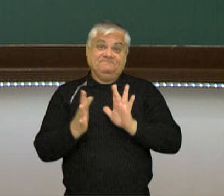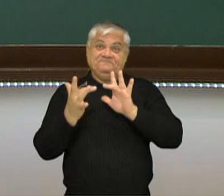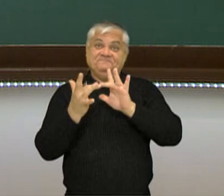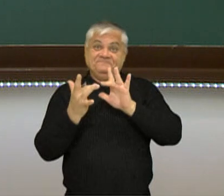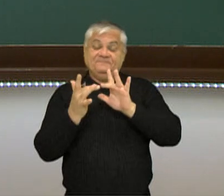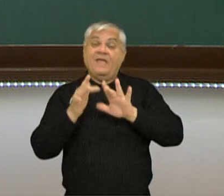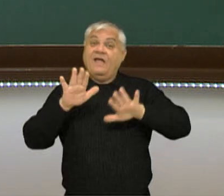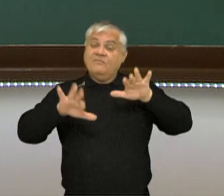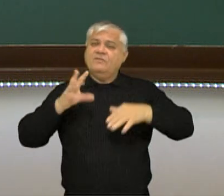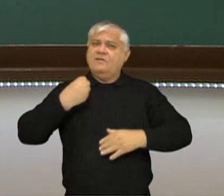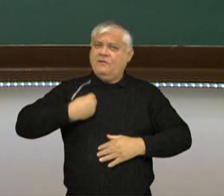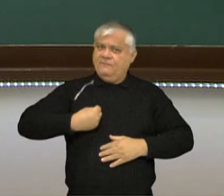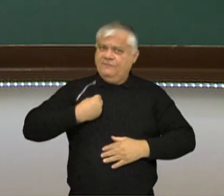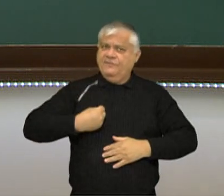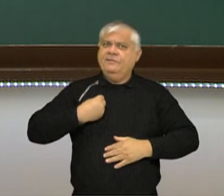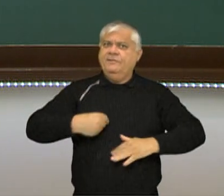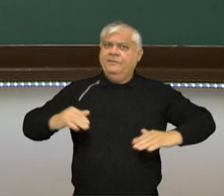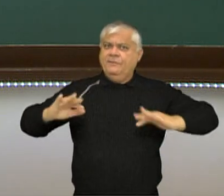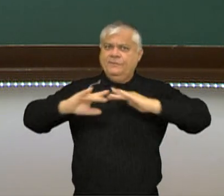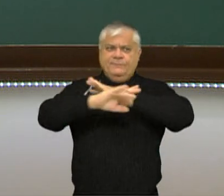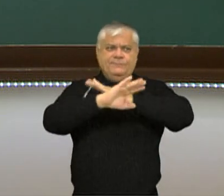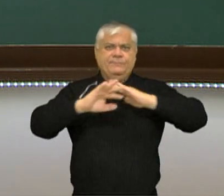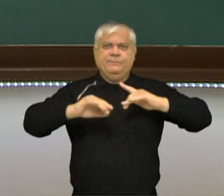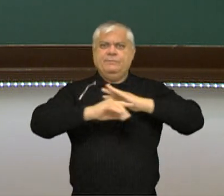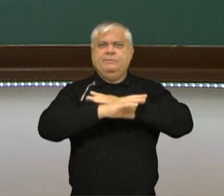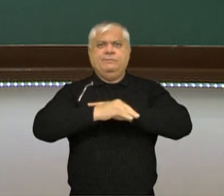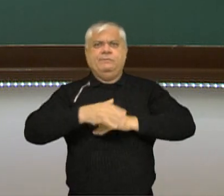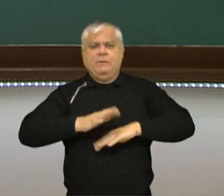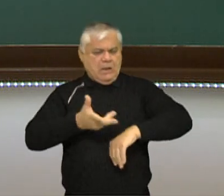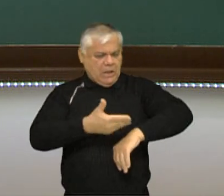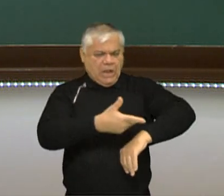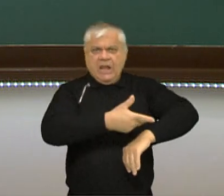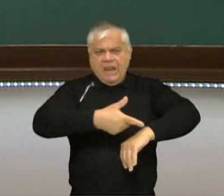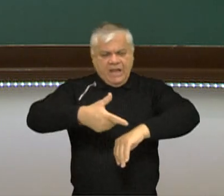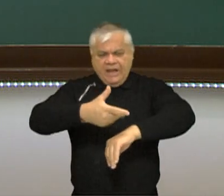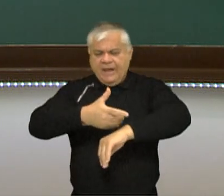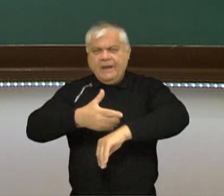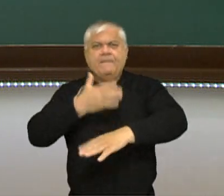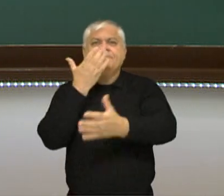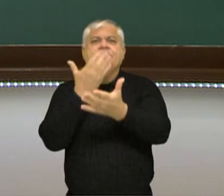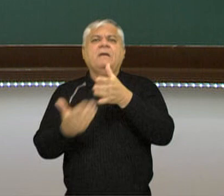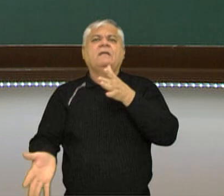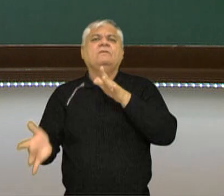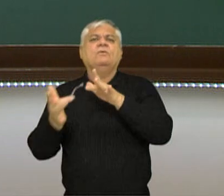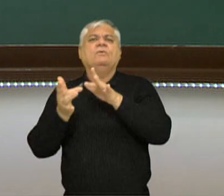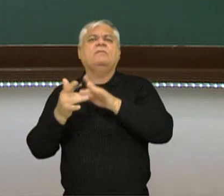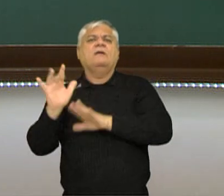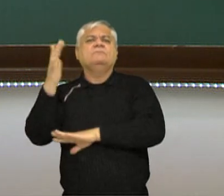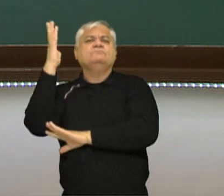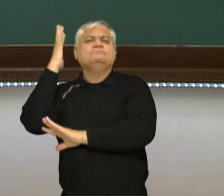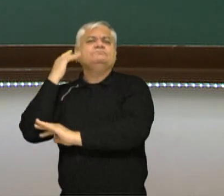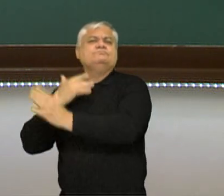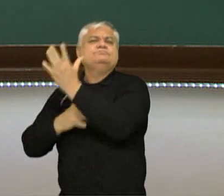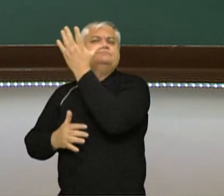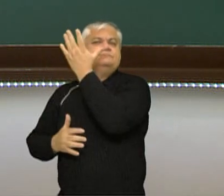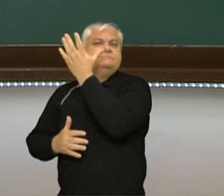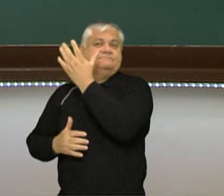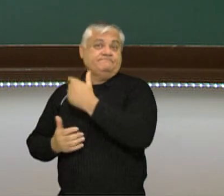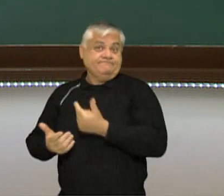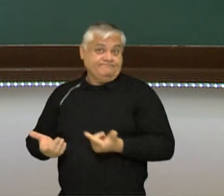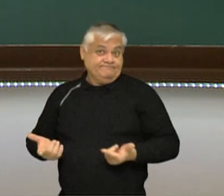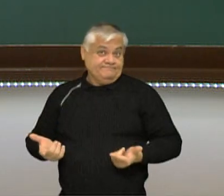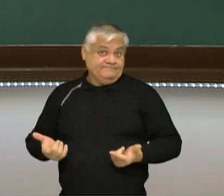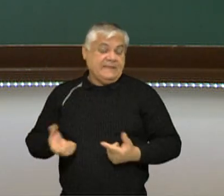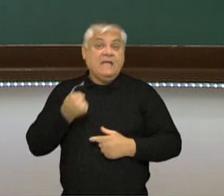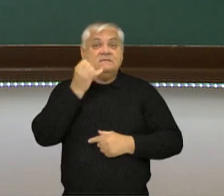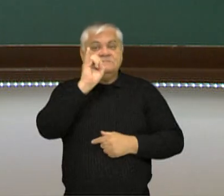nossa vida nas cidades, ela é tão corrida que a gente perde esse contato com a natureza. Se a gente tem